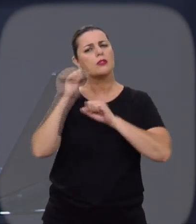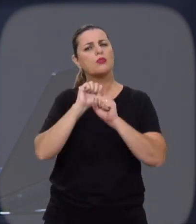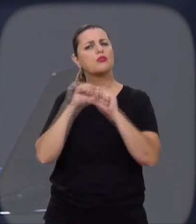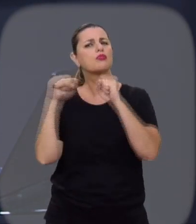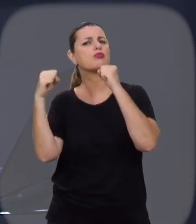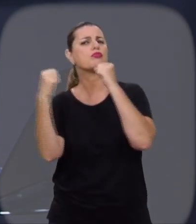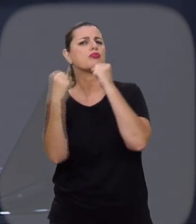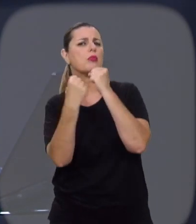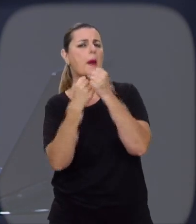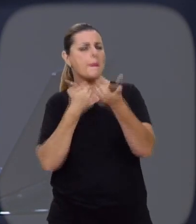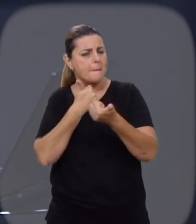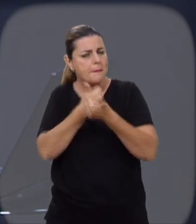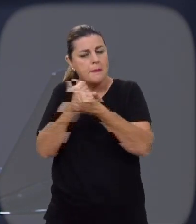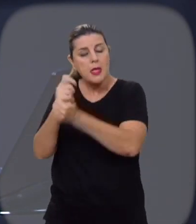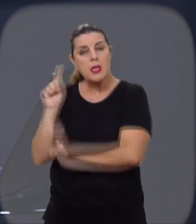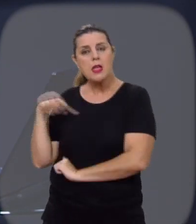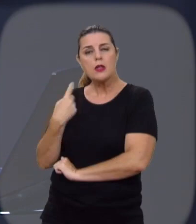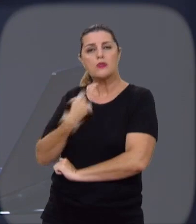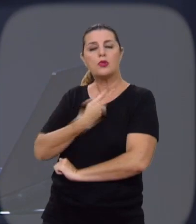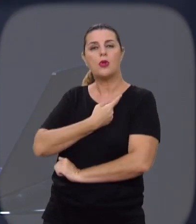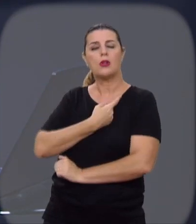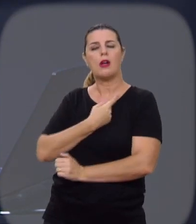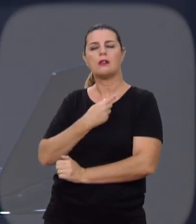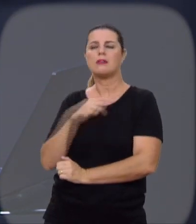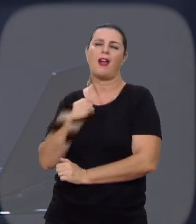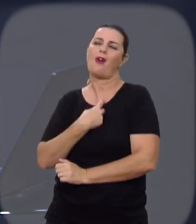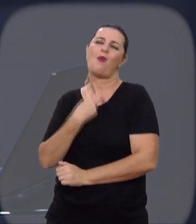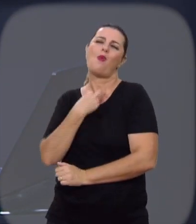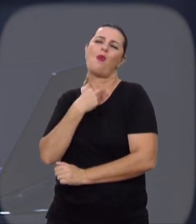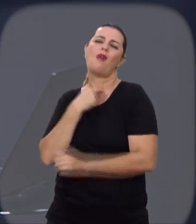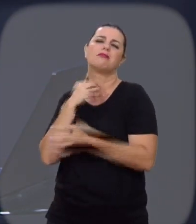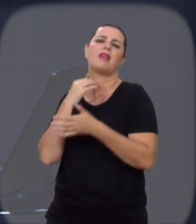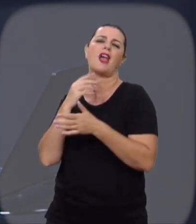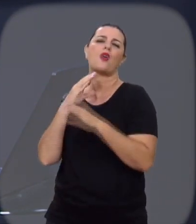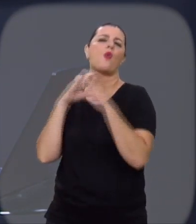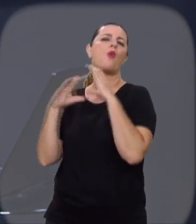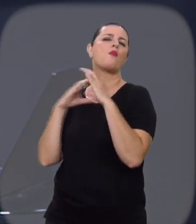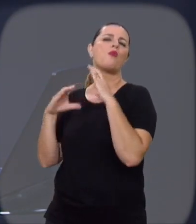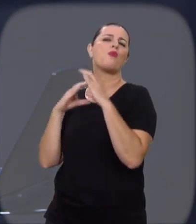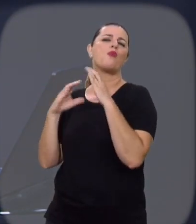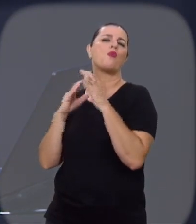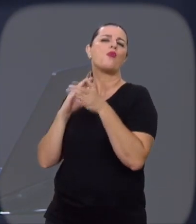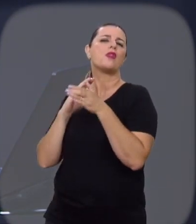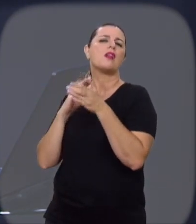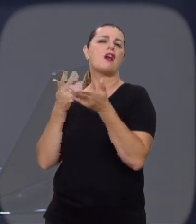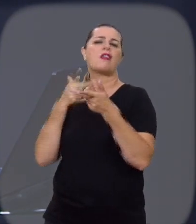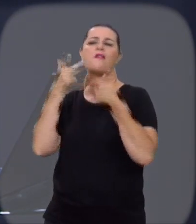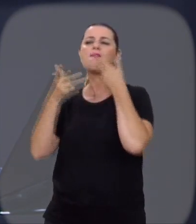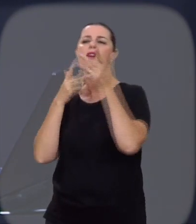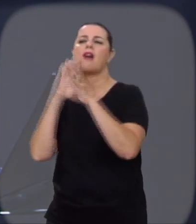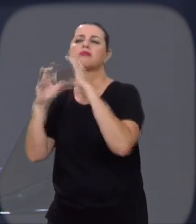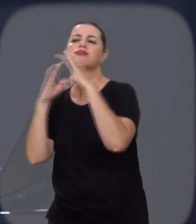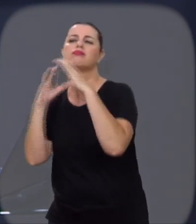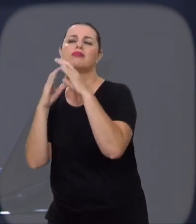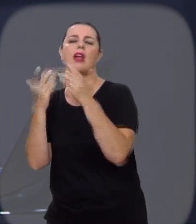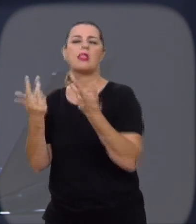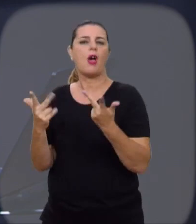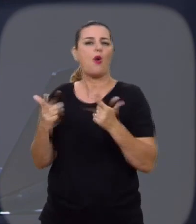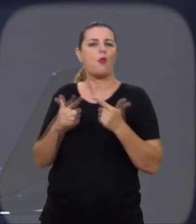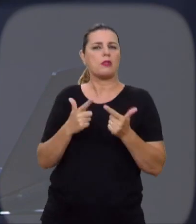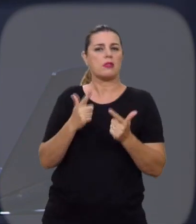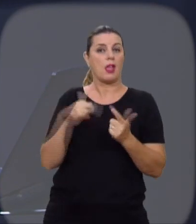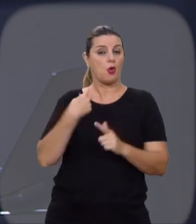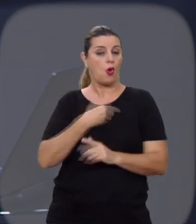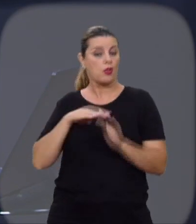sociedade, perto de nós, com as quais a gente não consegue falar ainda, não consegue se comunicar da maneira como